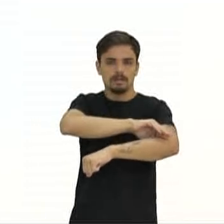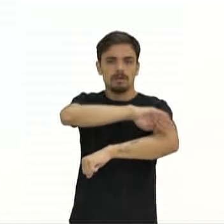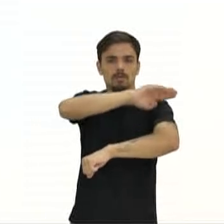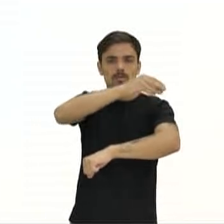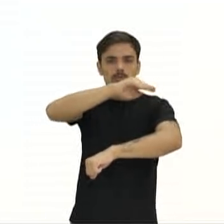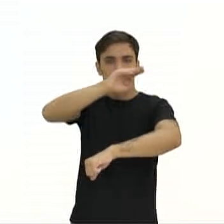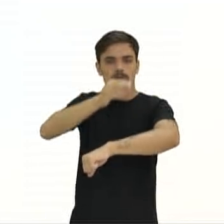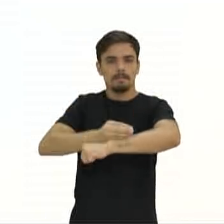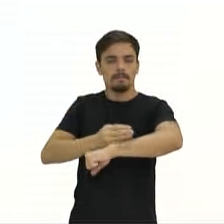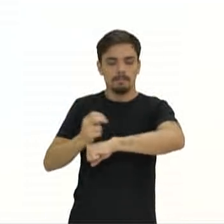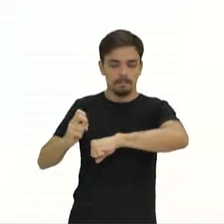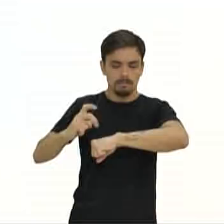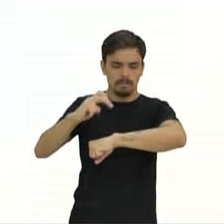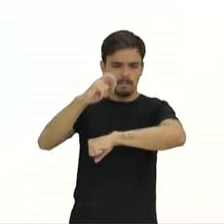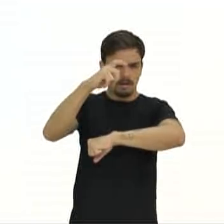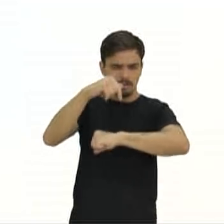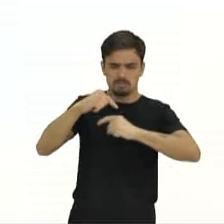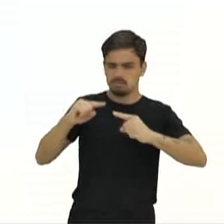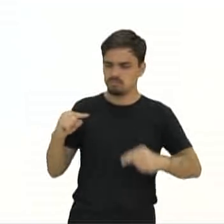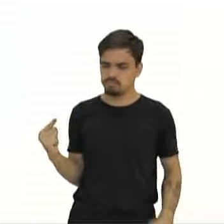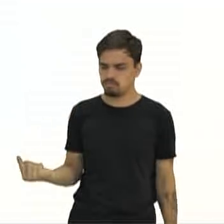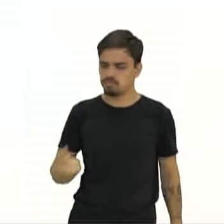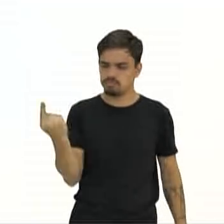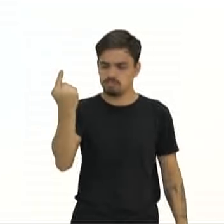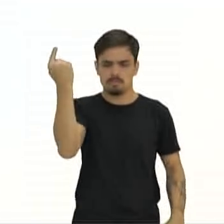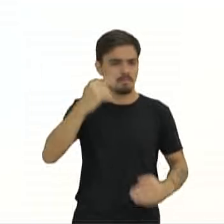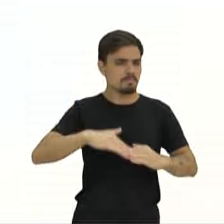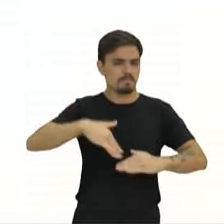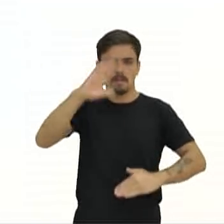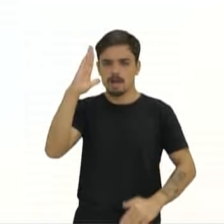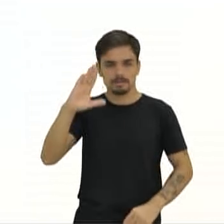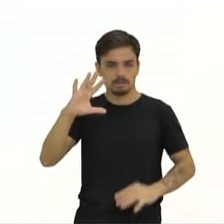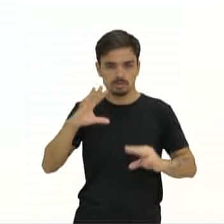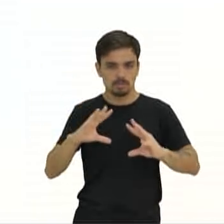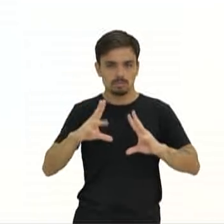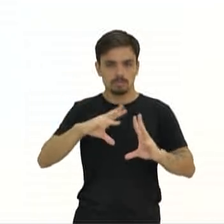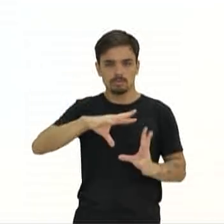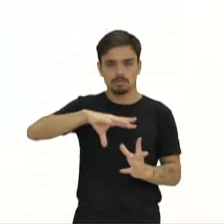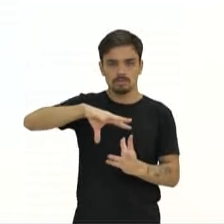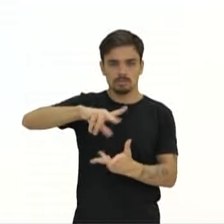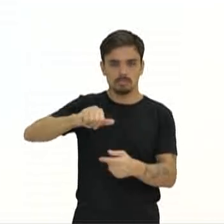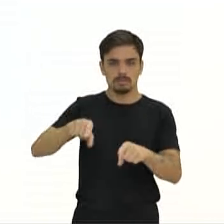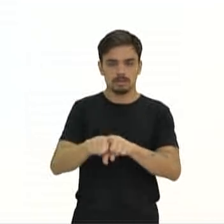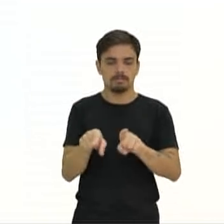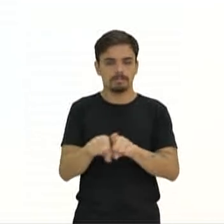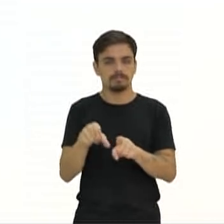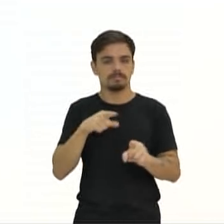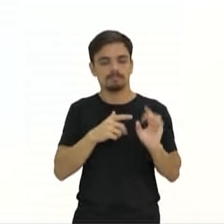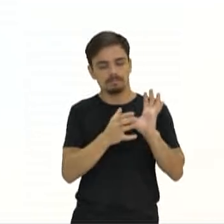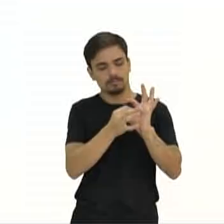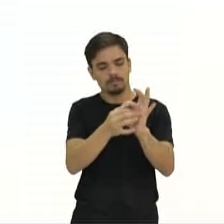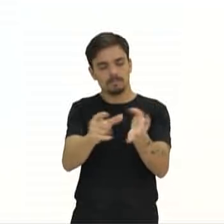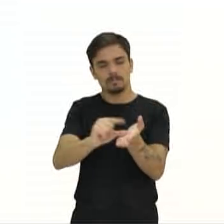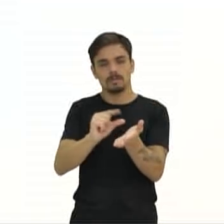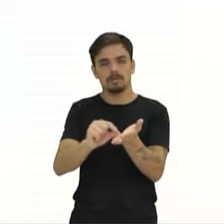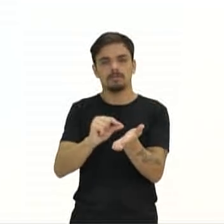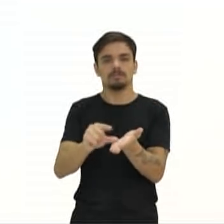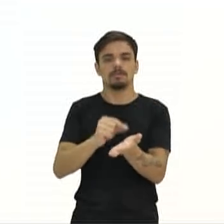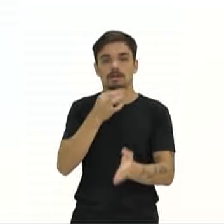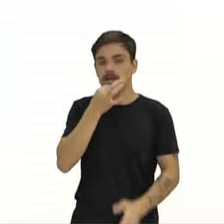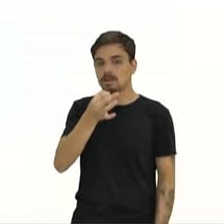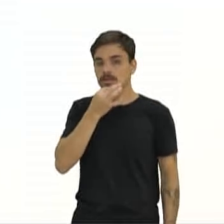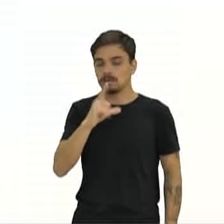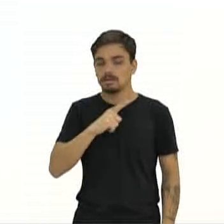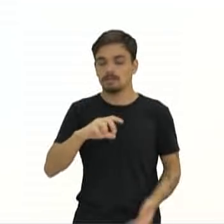que o Himalaia é alto, mais alto do mundo. No contexto do artigo, o efeito de sentido